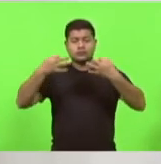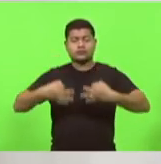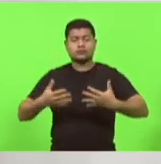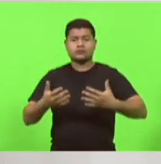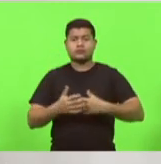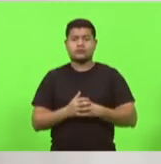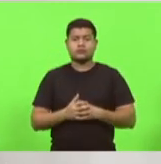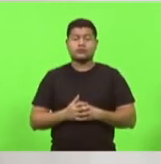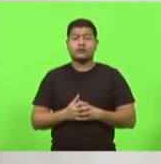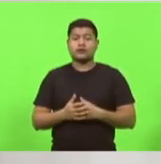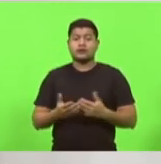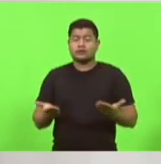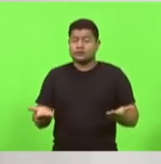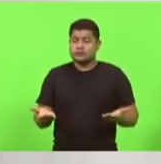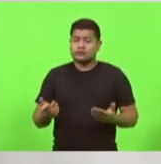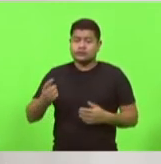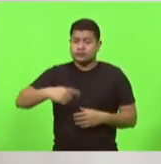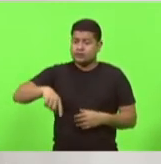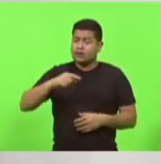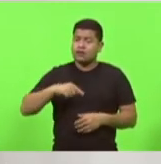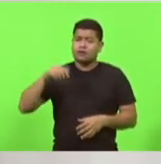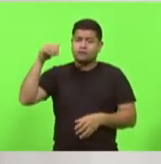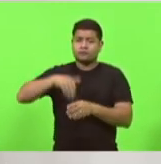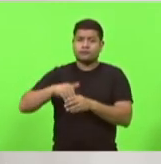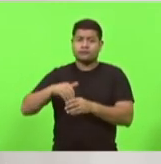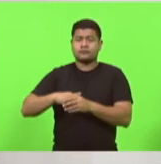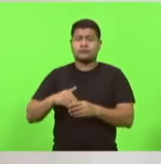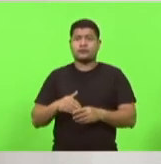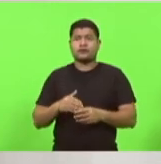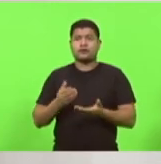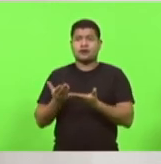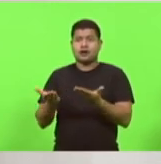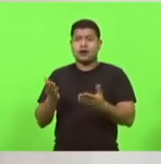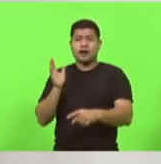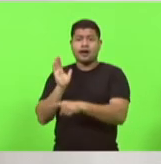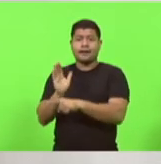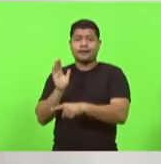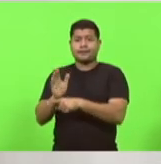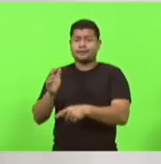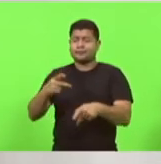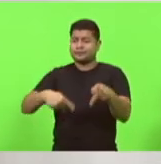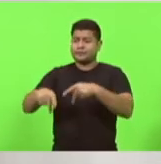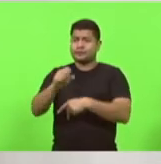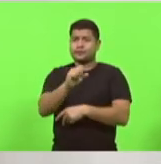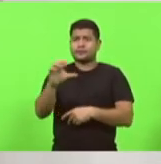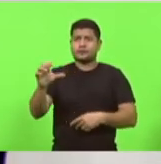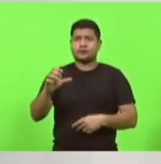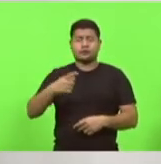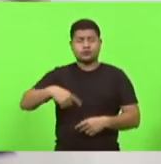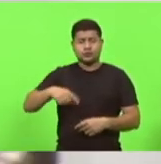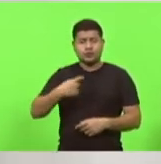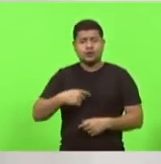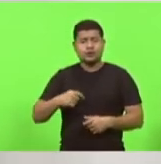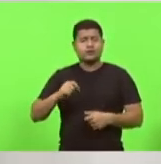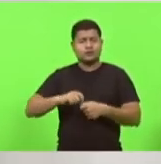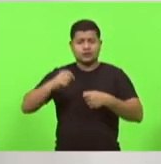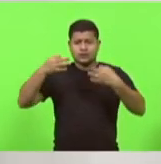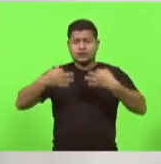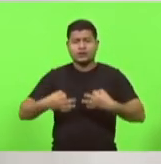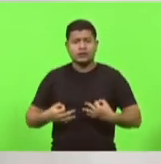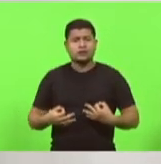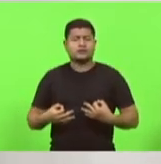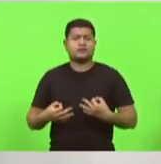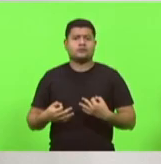aqui votando benefícios para os catarinenses, nós estamos fazendo o que é justo, o que é